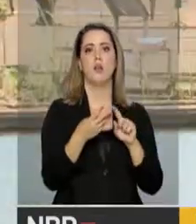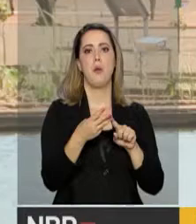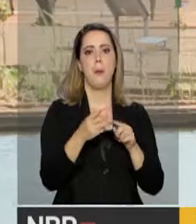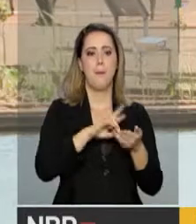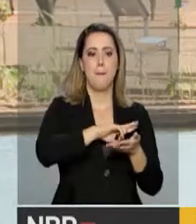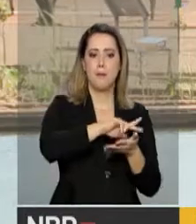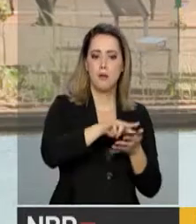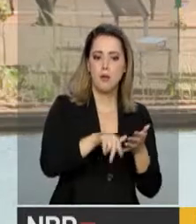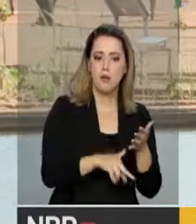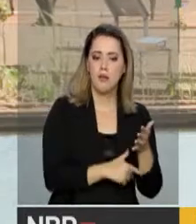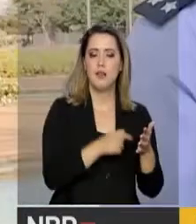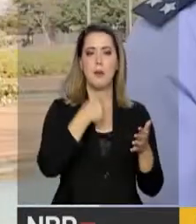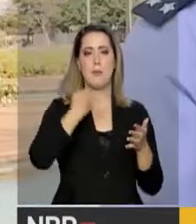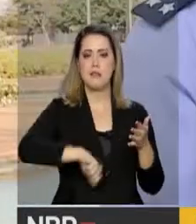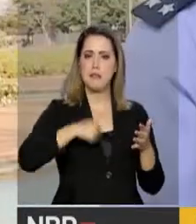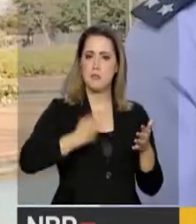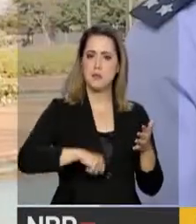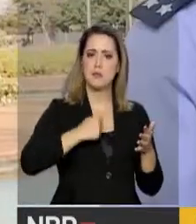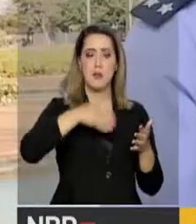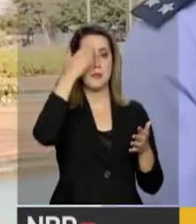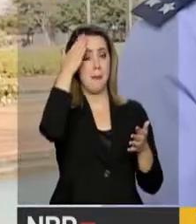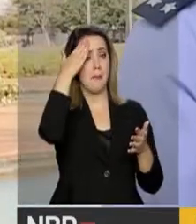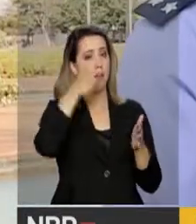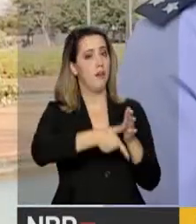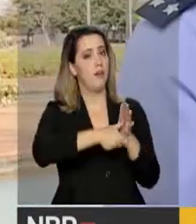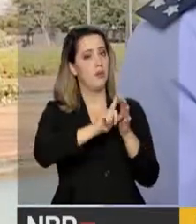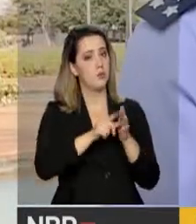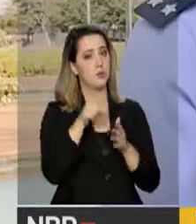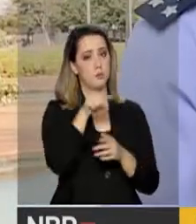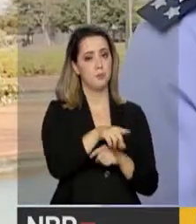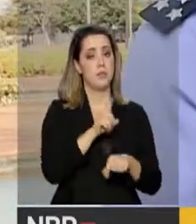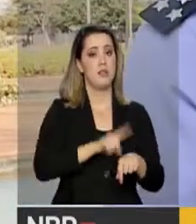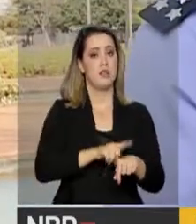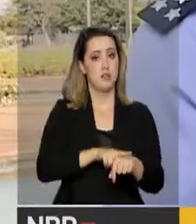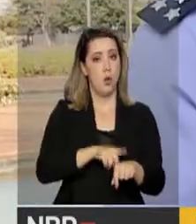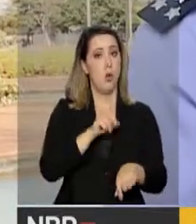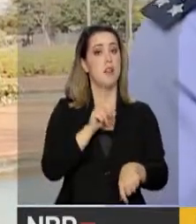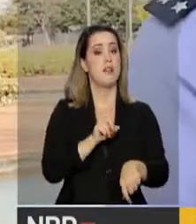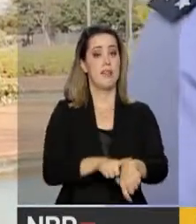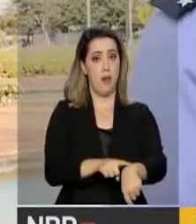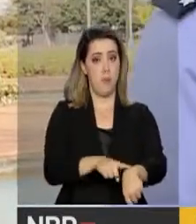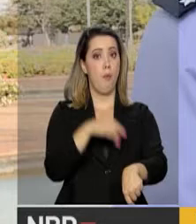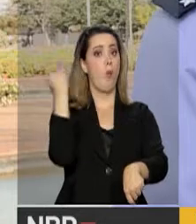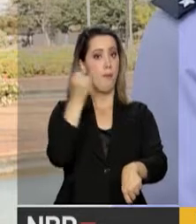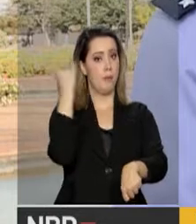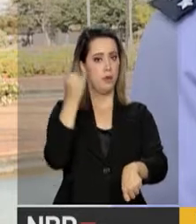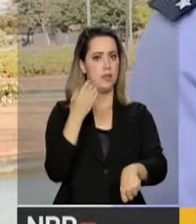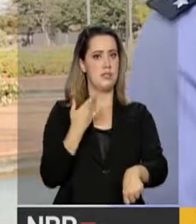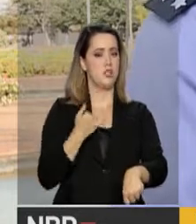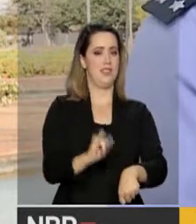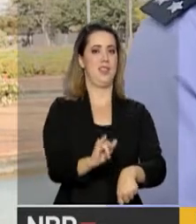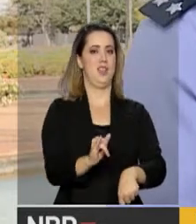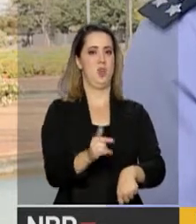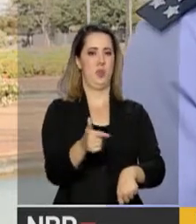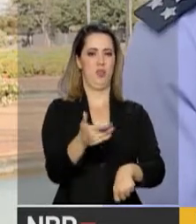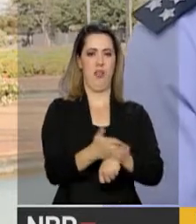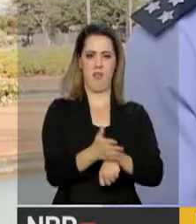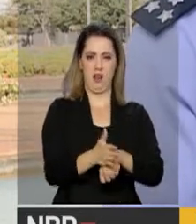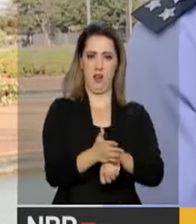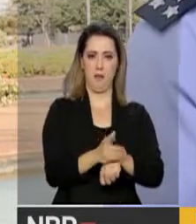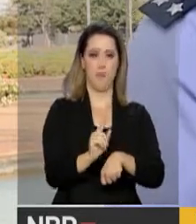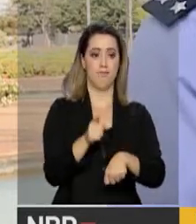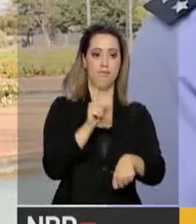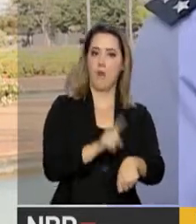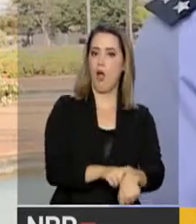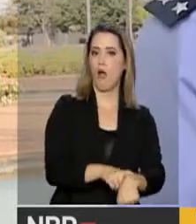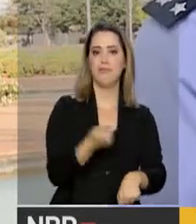É interessante a gente mostrar também que nessa hora o fator tempo ele conta muito. Então, se não treinarmos na hora de